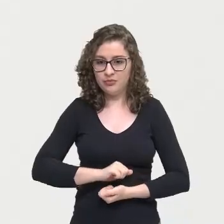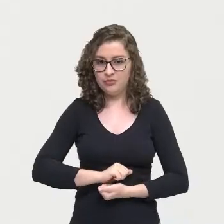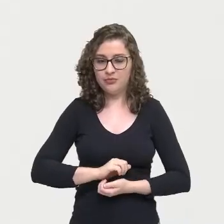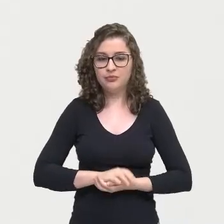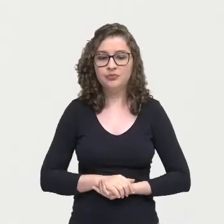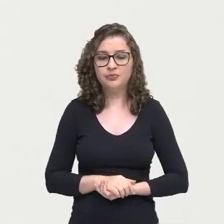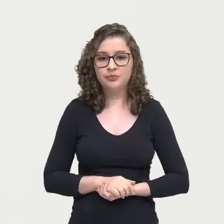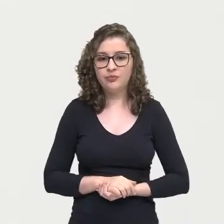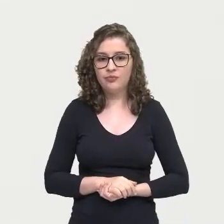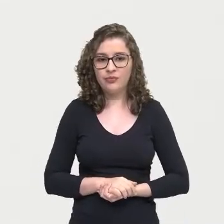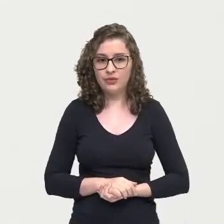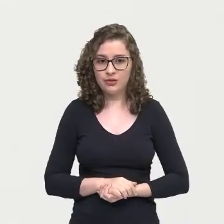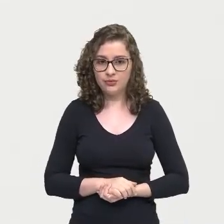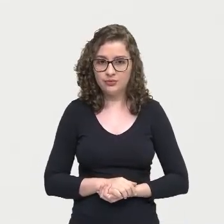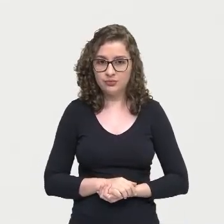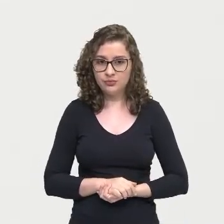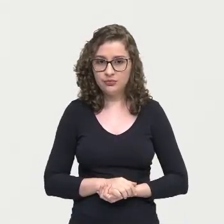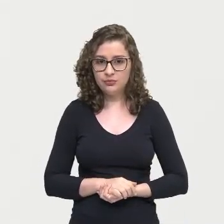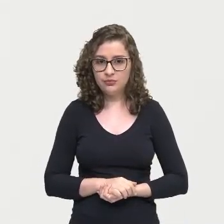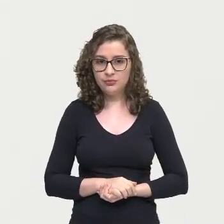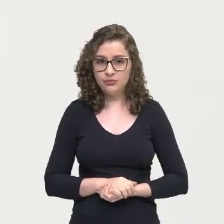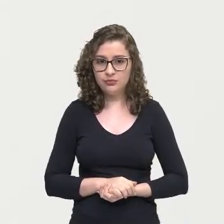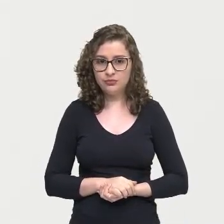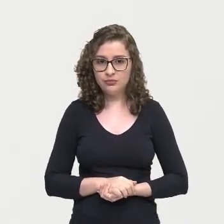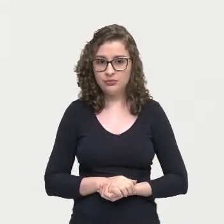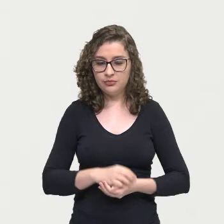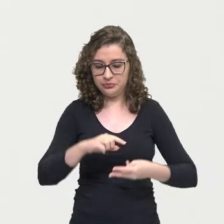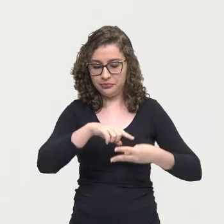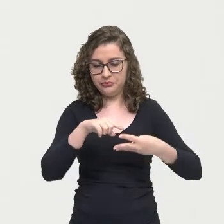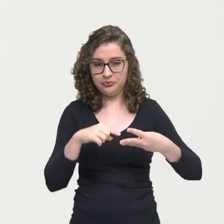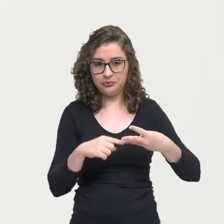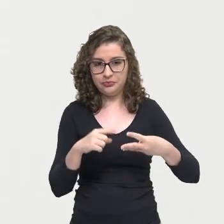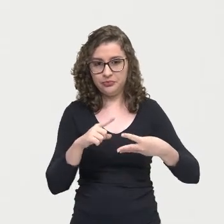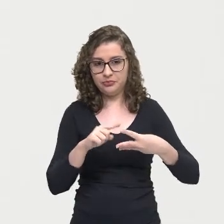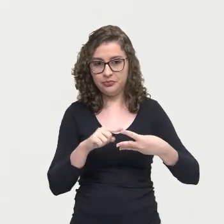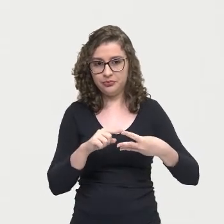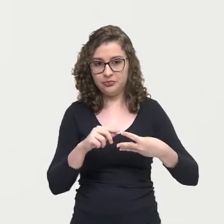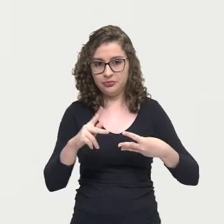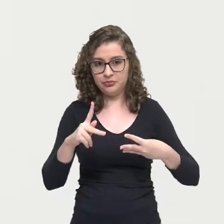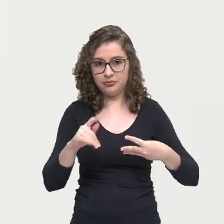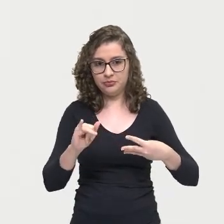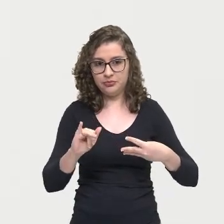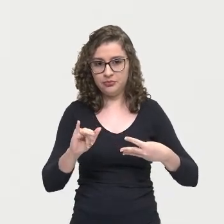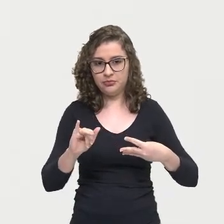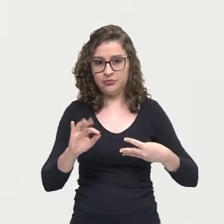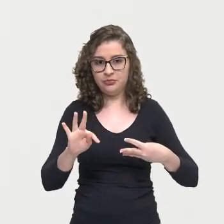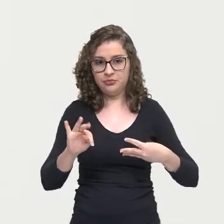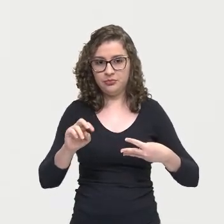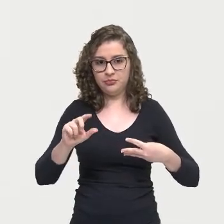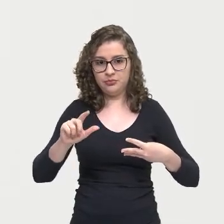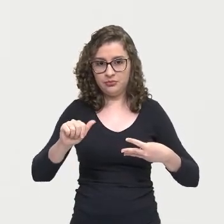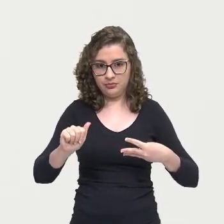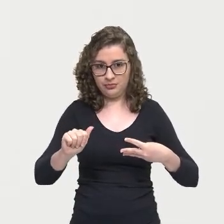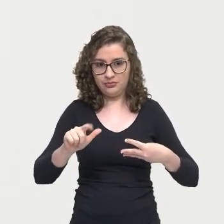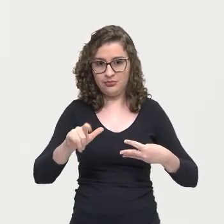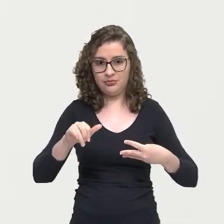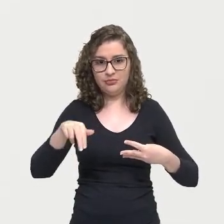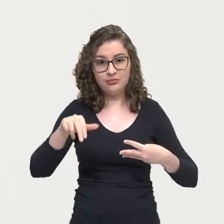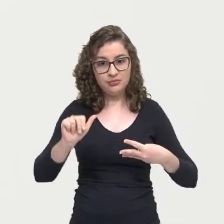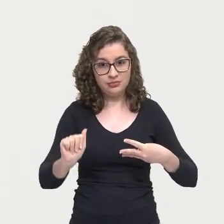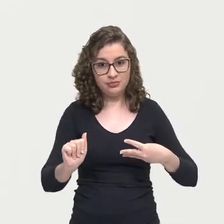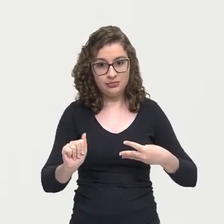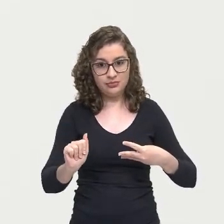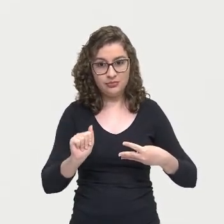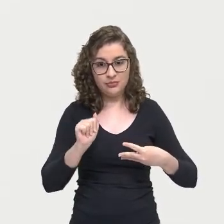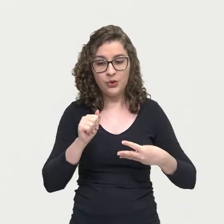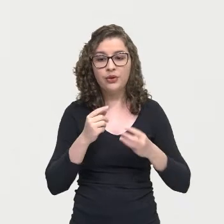só. Então, né, nós temos aqui a pitialina, né, que é a amilase salivar, tá bom?